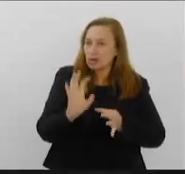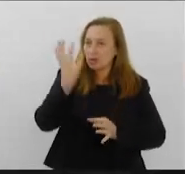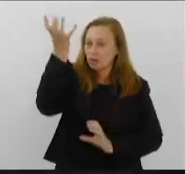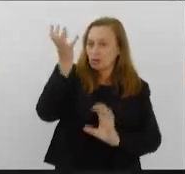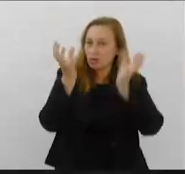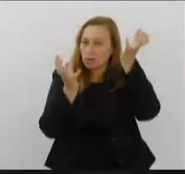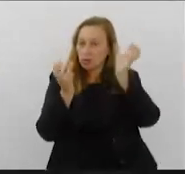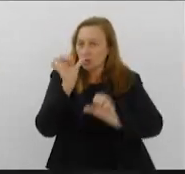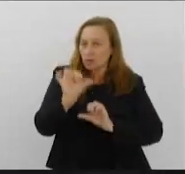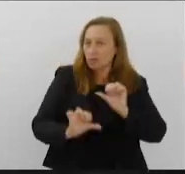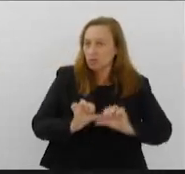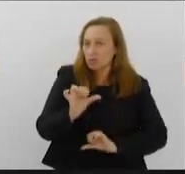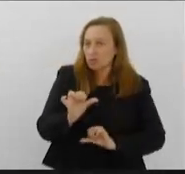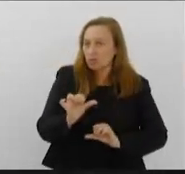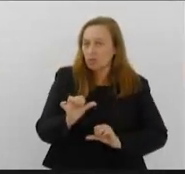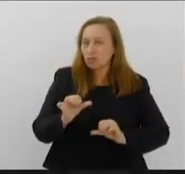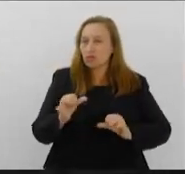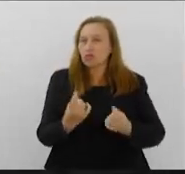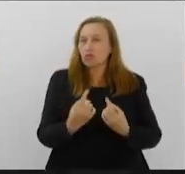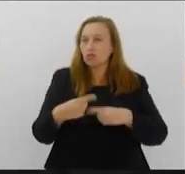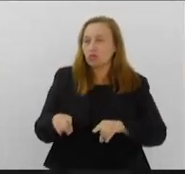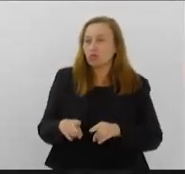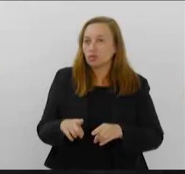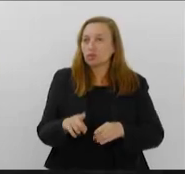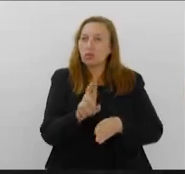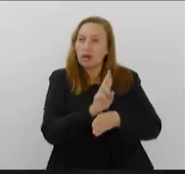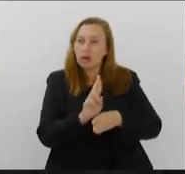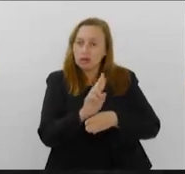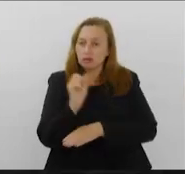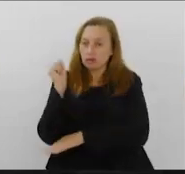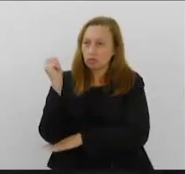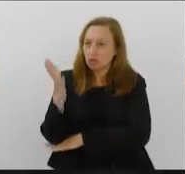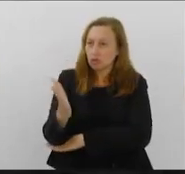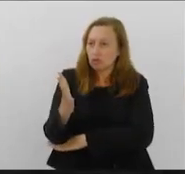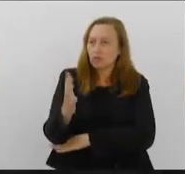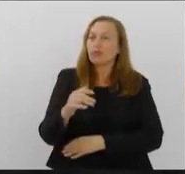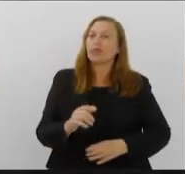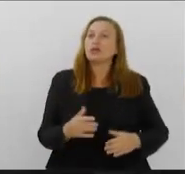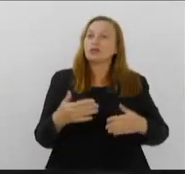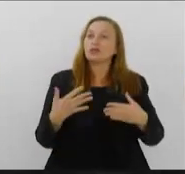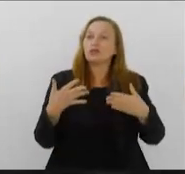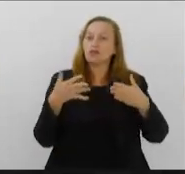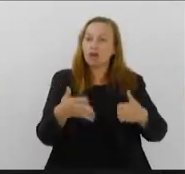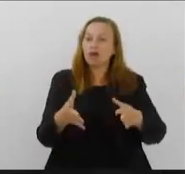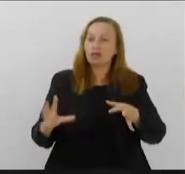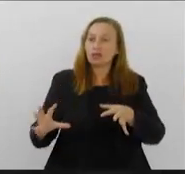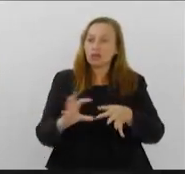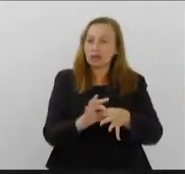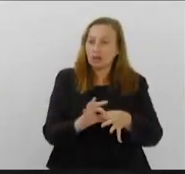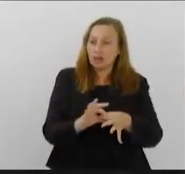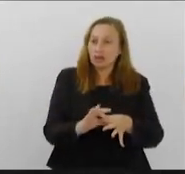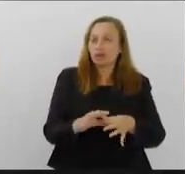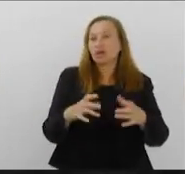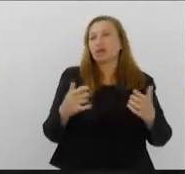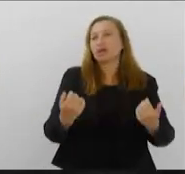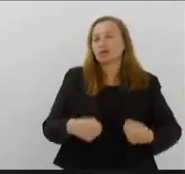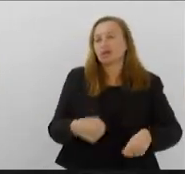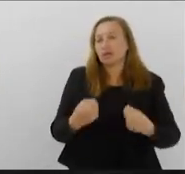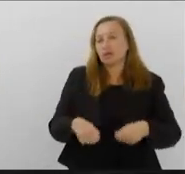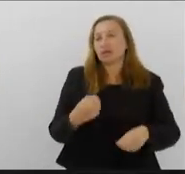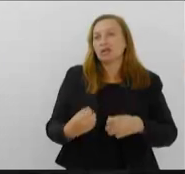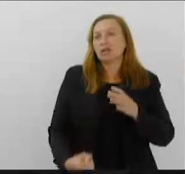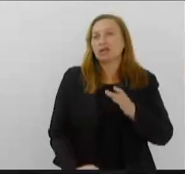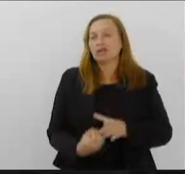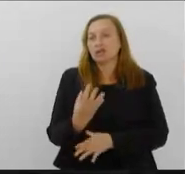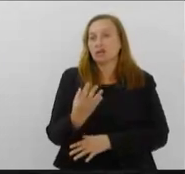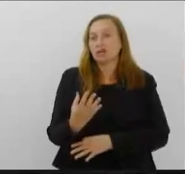combate alinhavado ao racismo ambiental. Isso está diretamente ligado ao ponto necessário da construção de